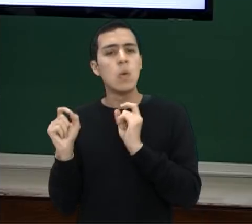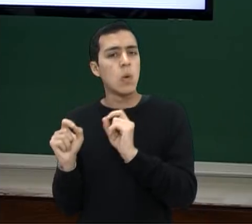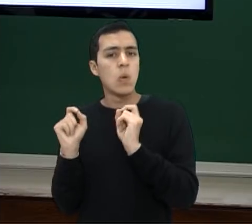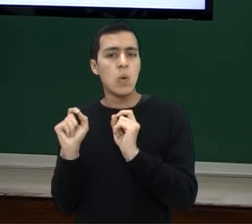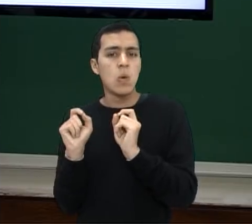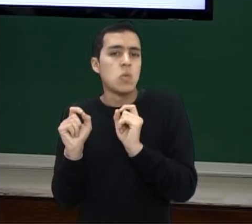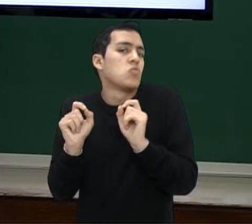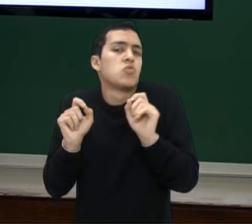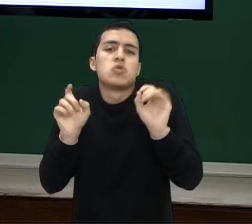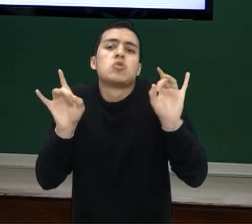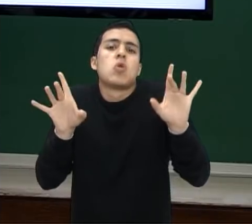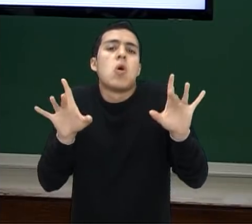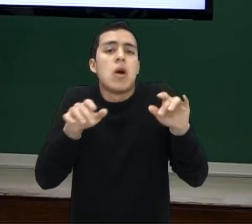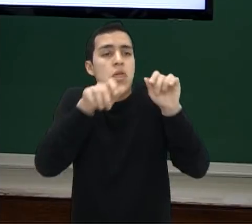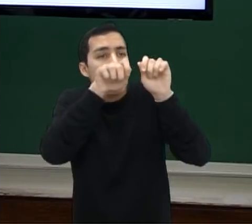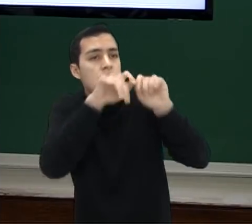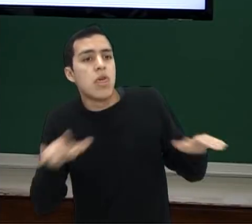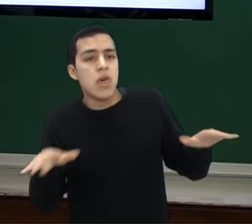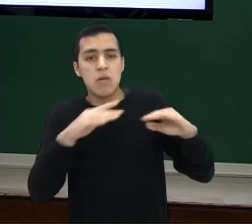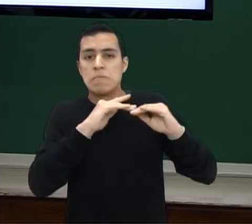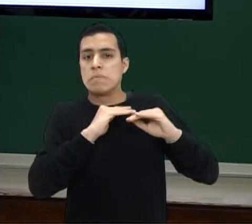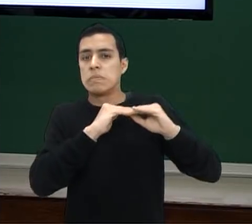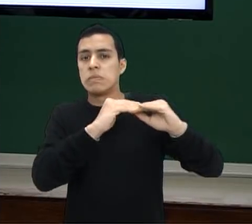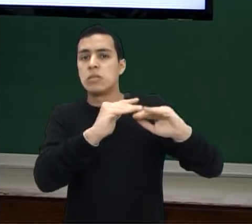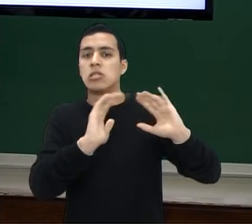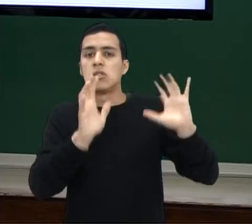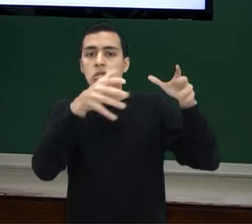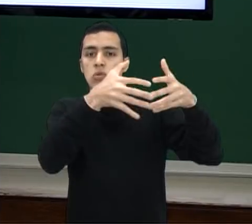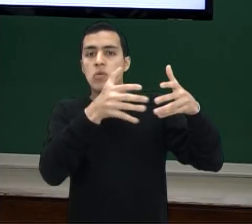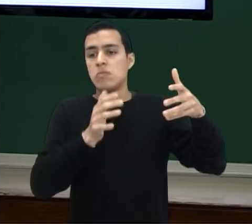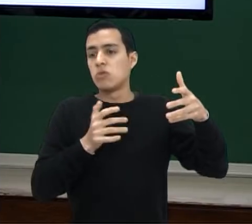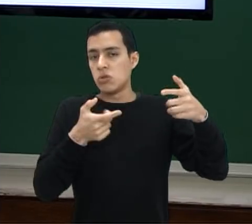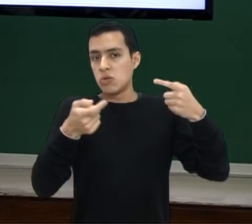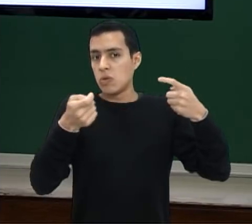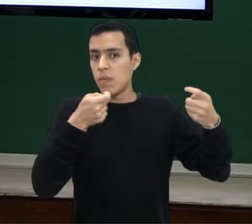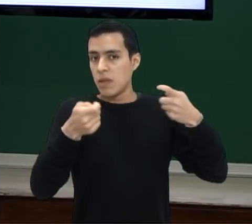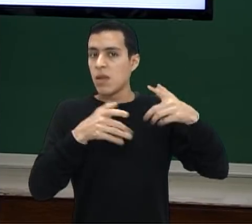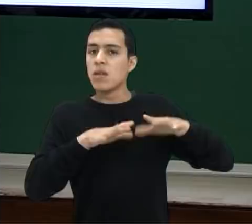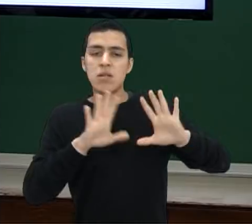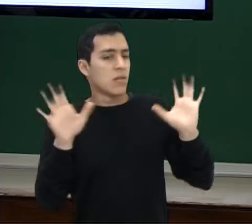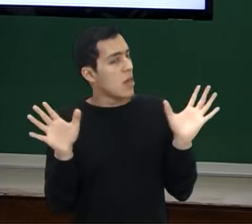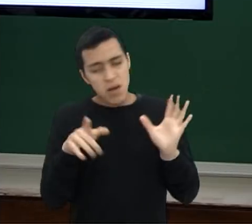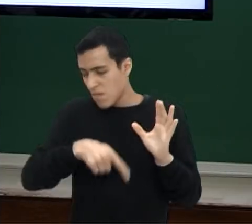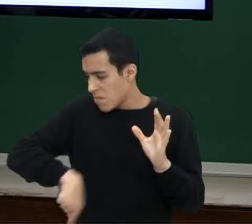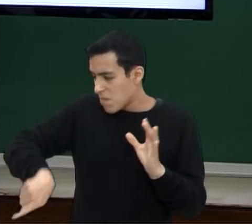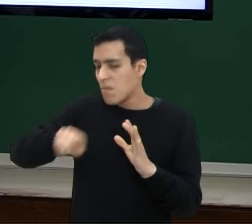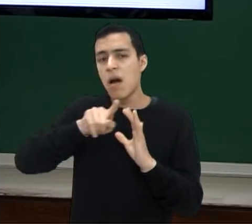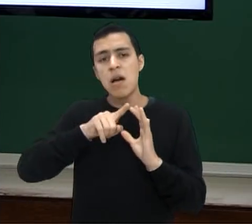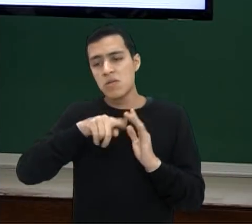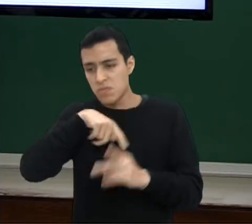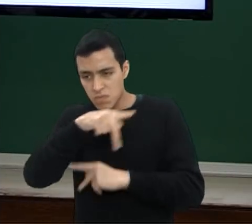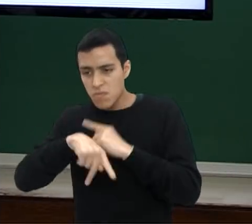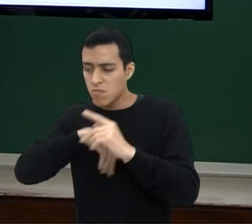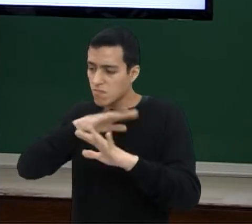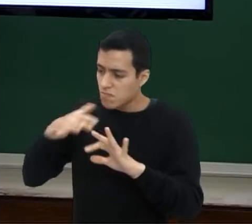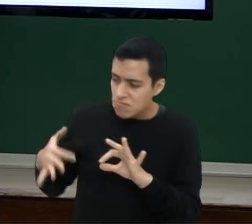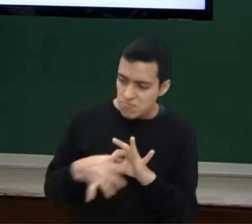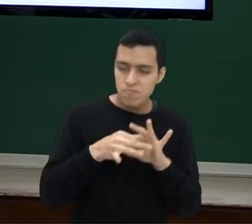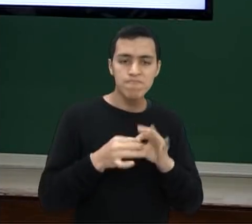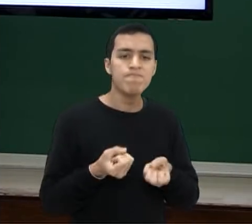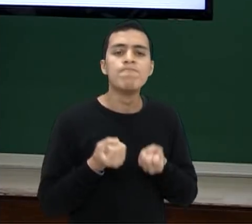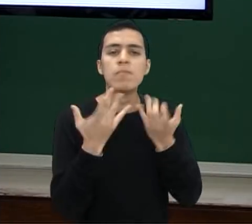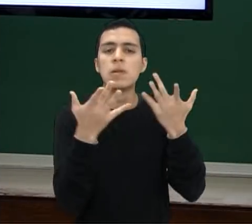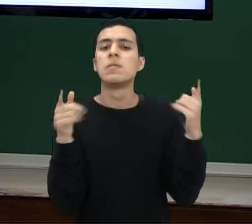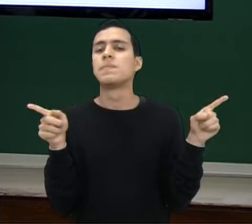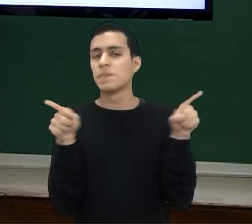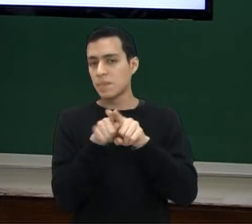só disseminam ali a hegemonia da elite dominante, né? Da classe média alta, né? Mas a gente tem que agora,